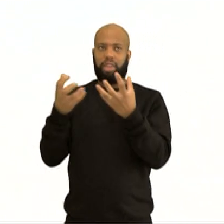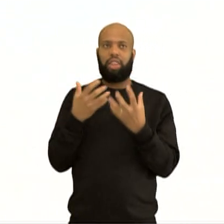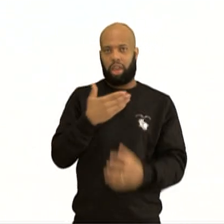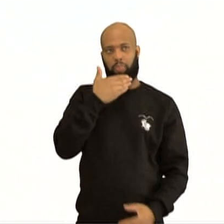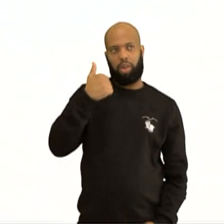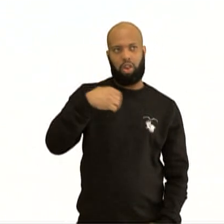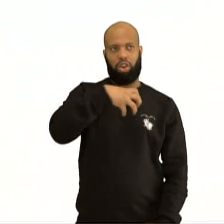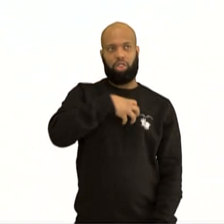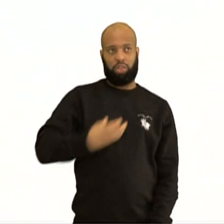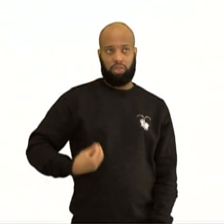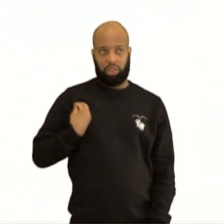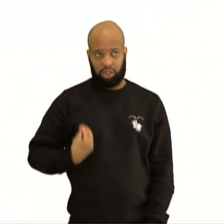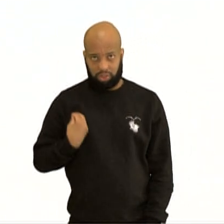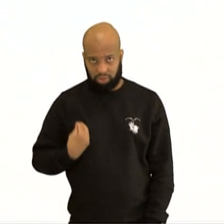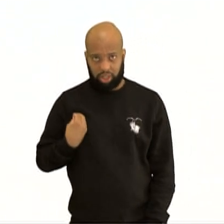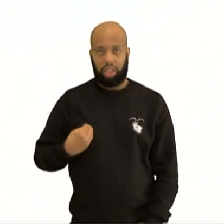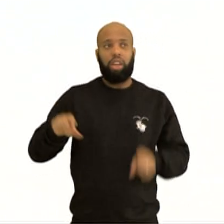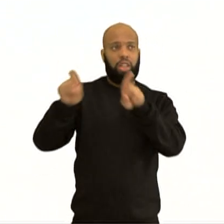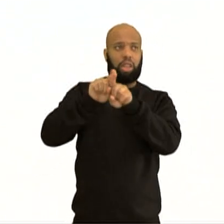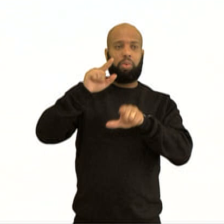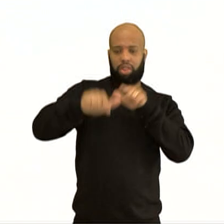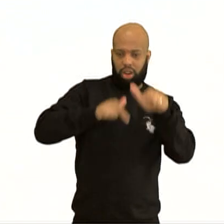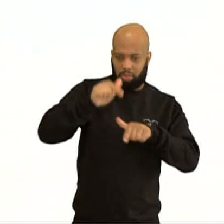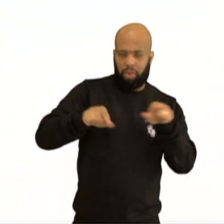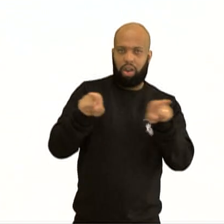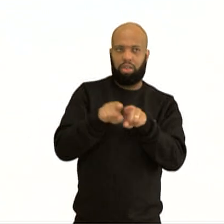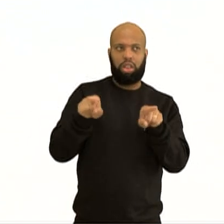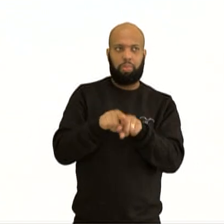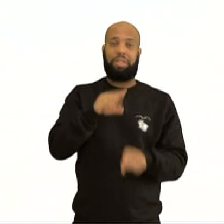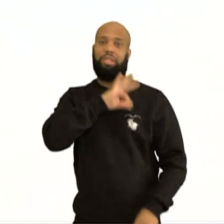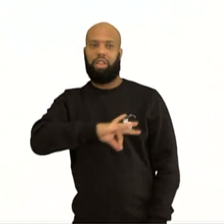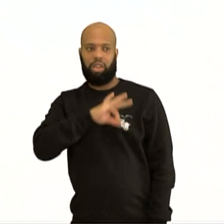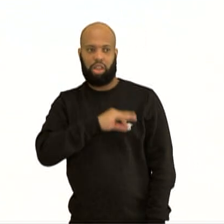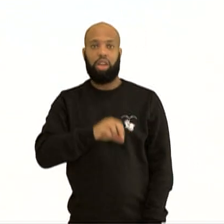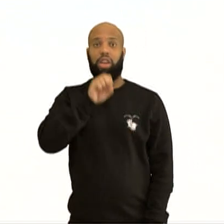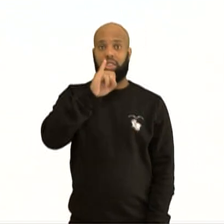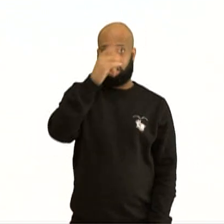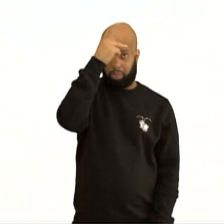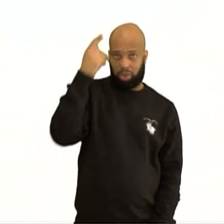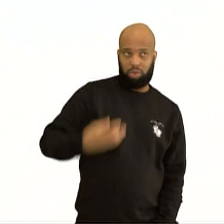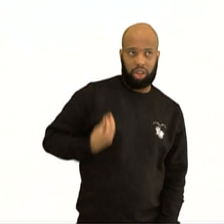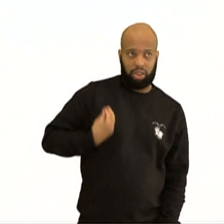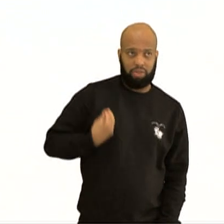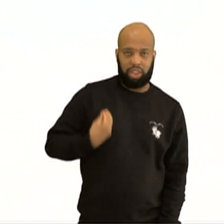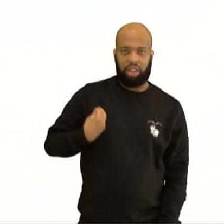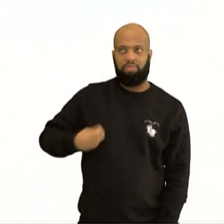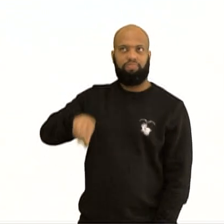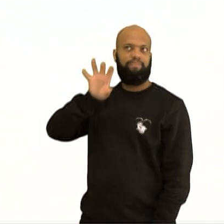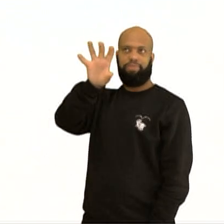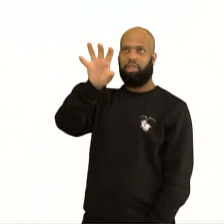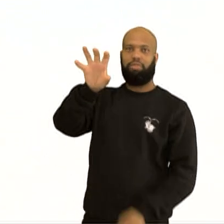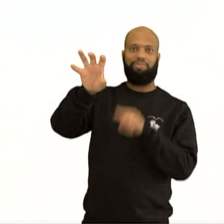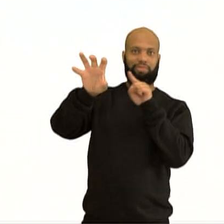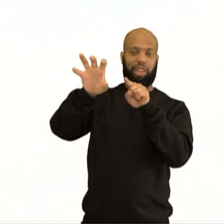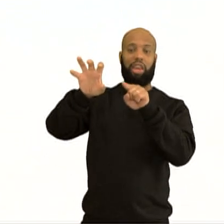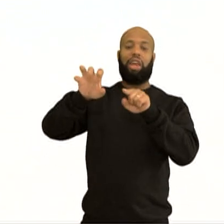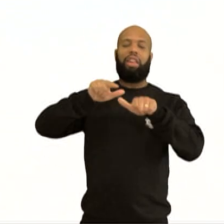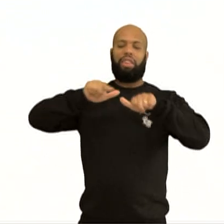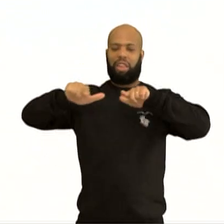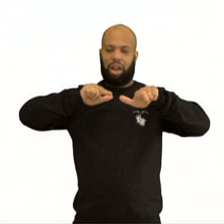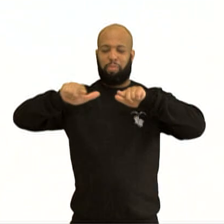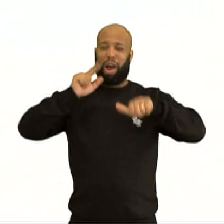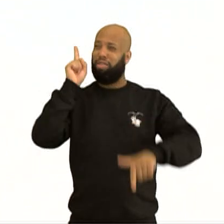melhores condições de vida, trabalho e renda. Se as pessoas estão vivendo numa região em que o trabalho